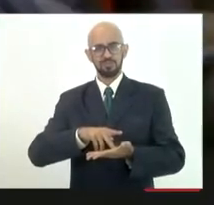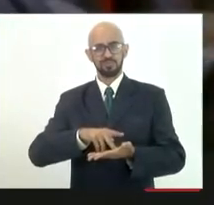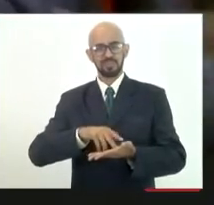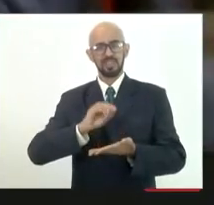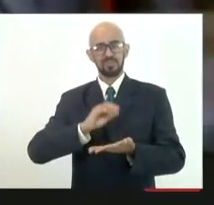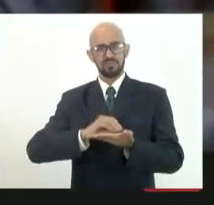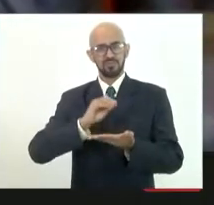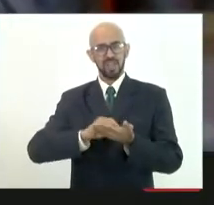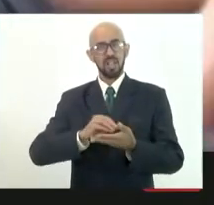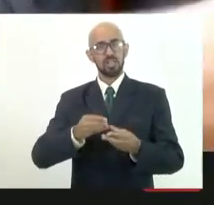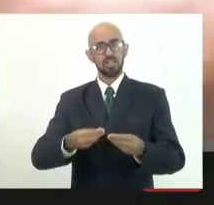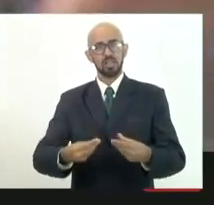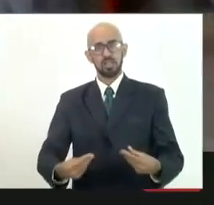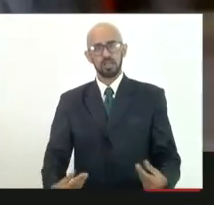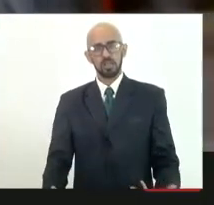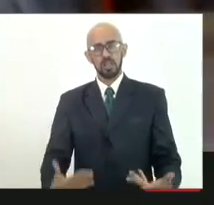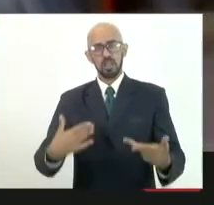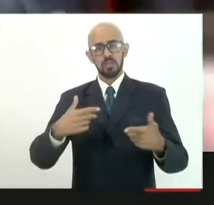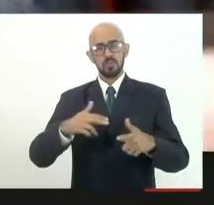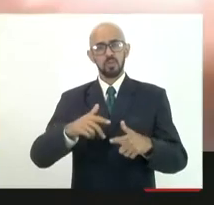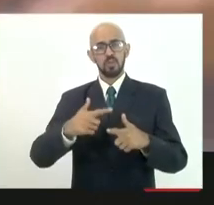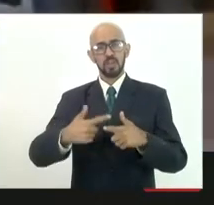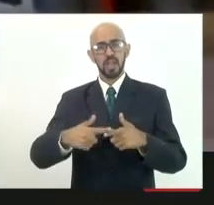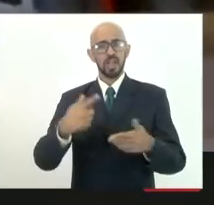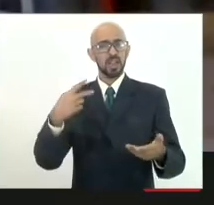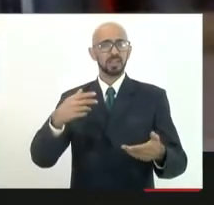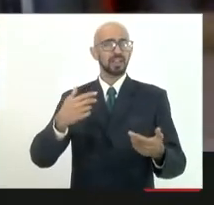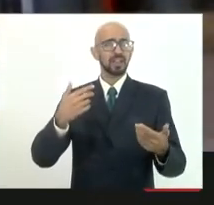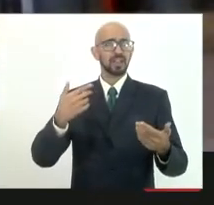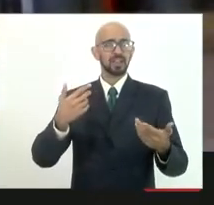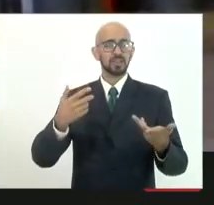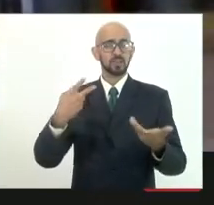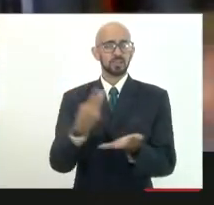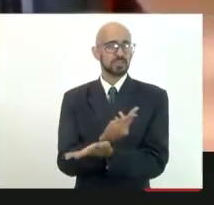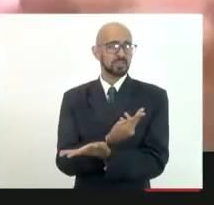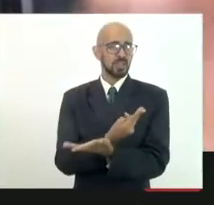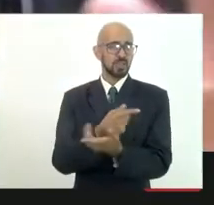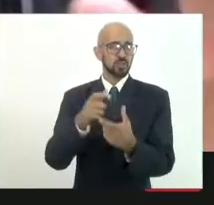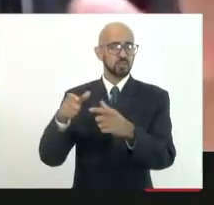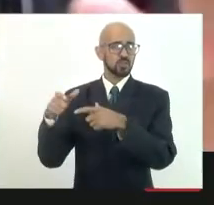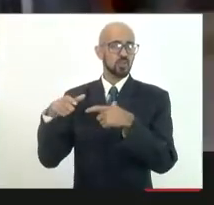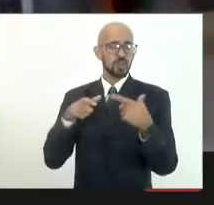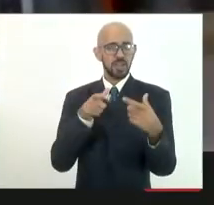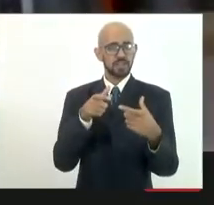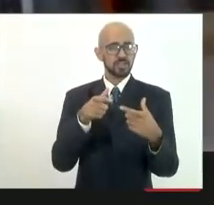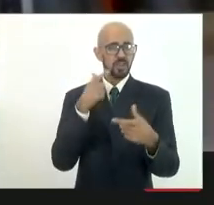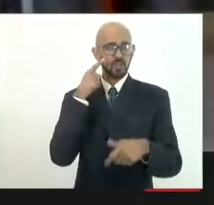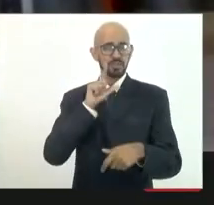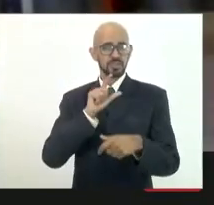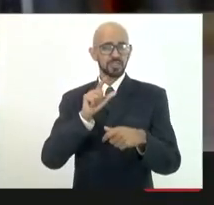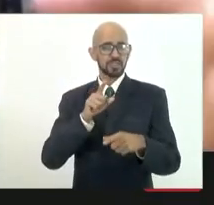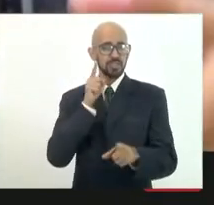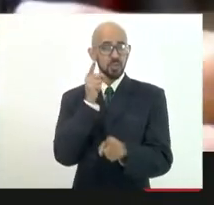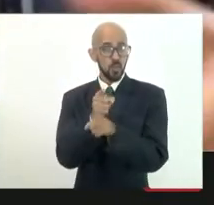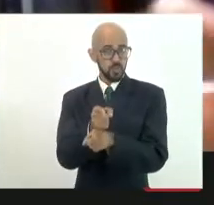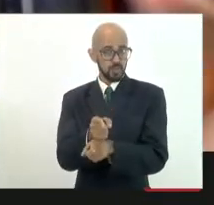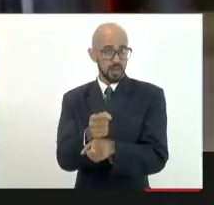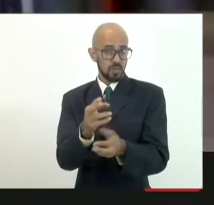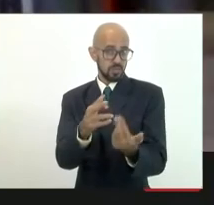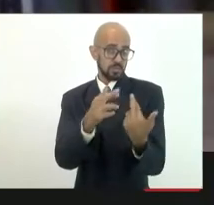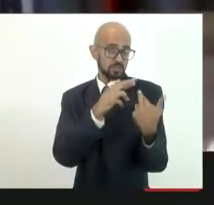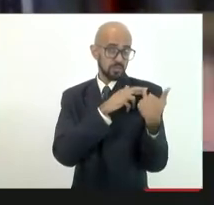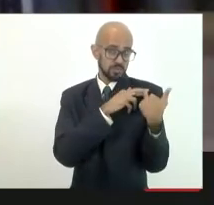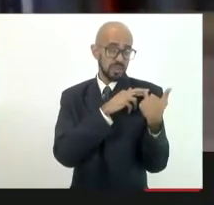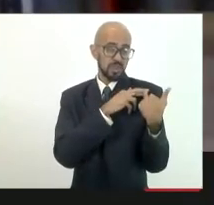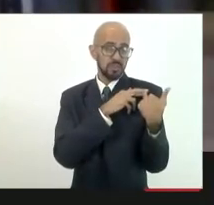está pairando em determinados espaços, em determinados lugares, você conseguir identificar um responsável num caso